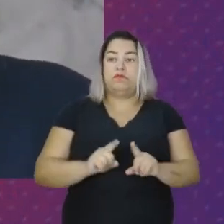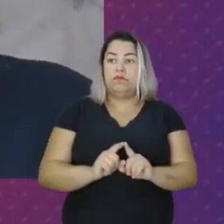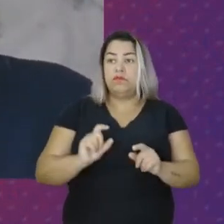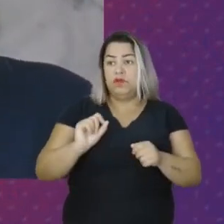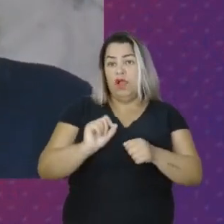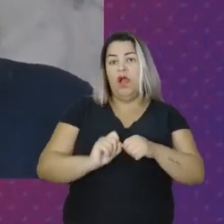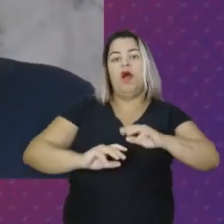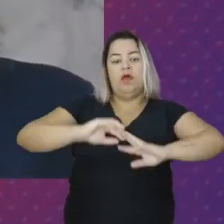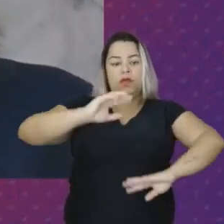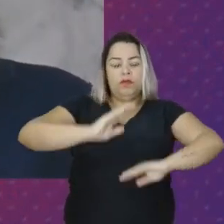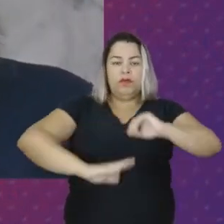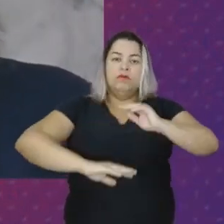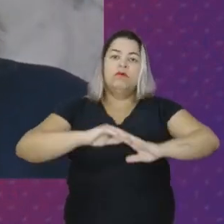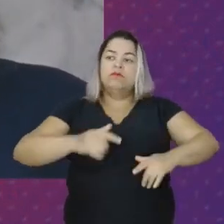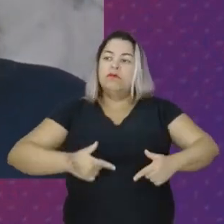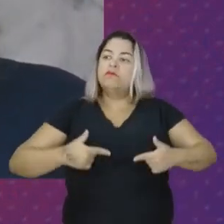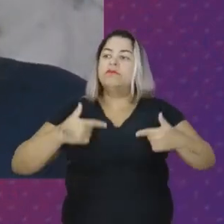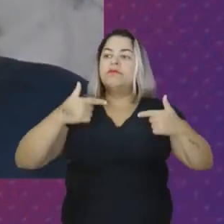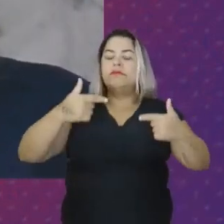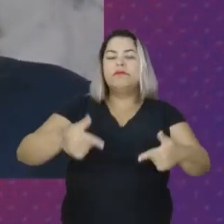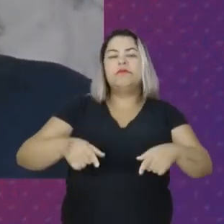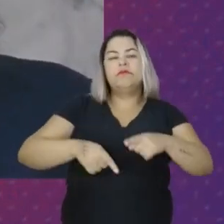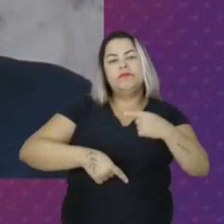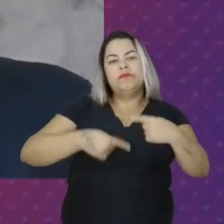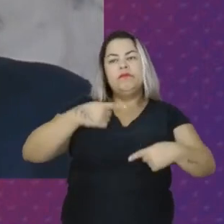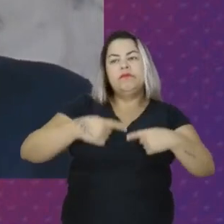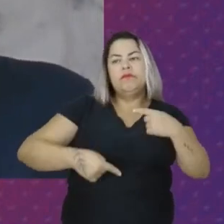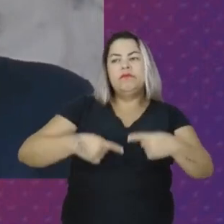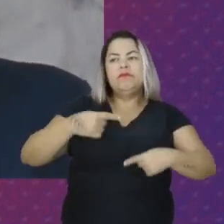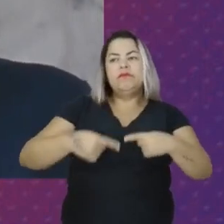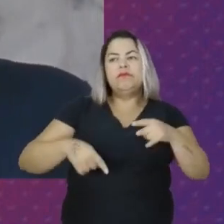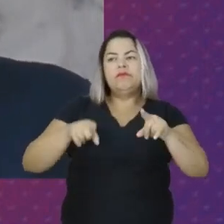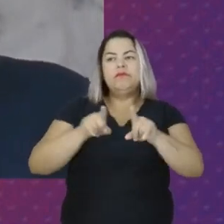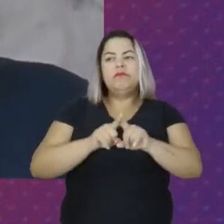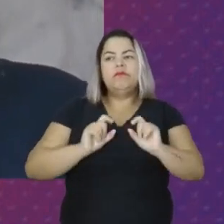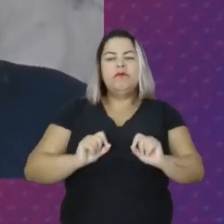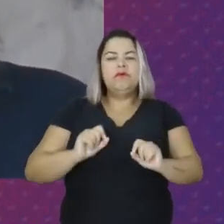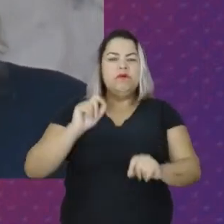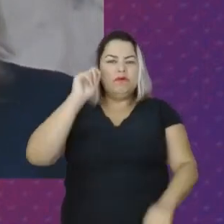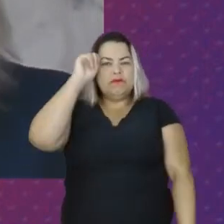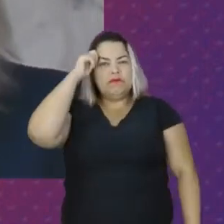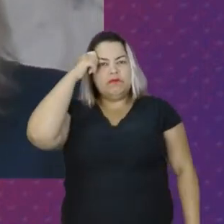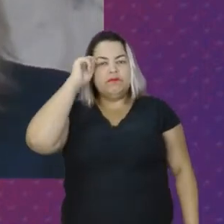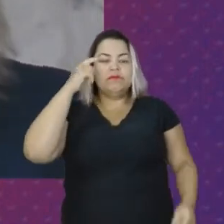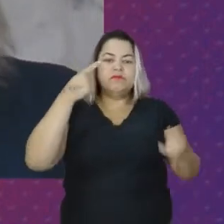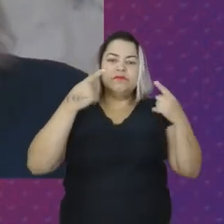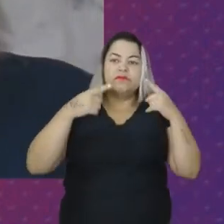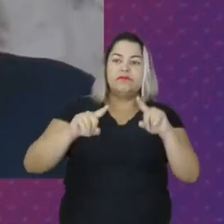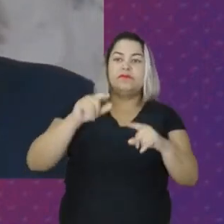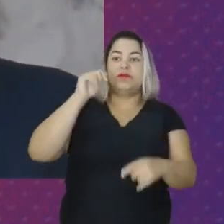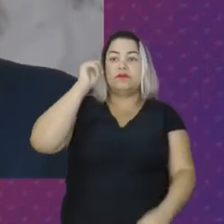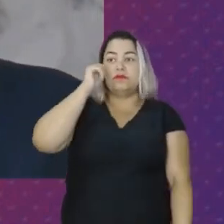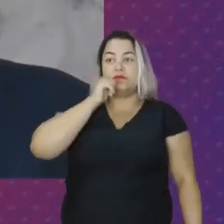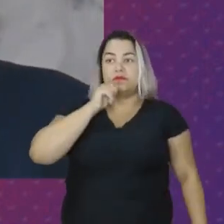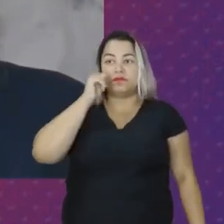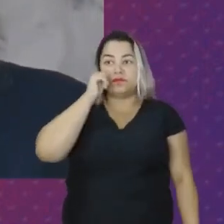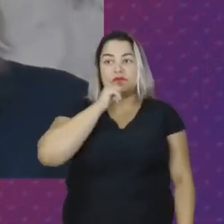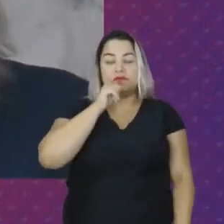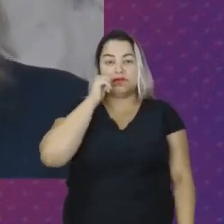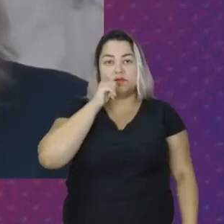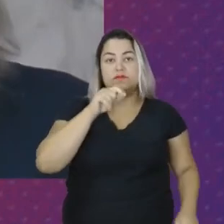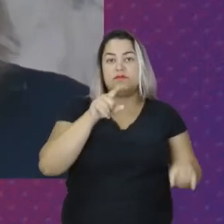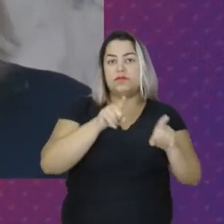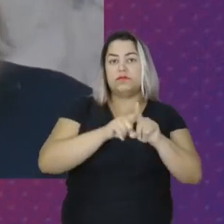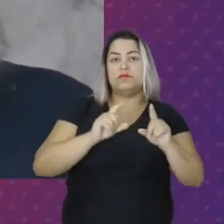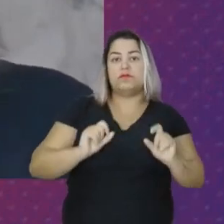elaborar ações de enfrentamento à violência política de gênero e raça contra as mulheres. Na área